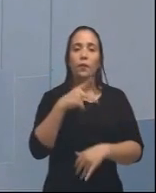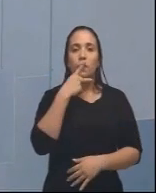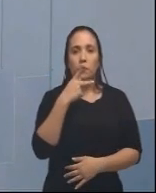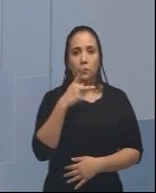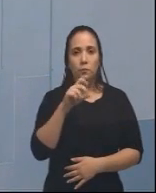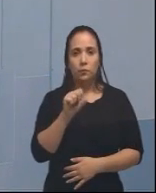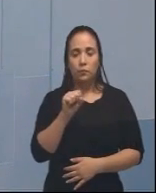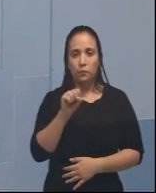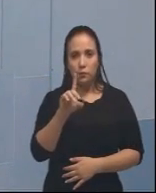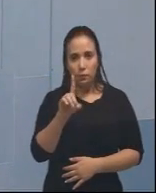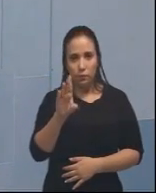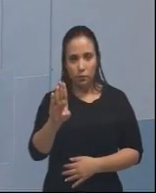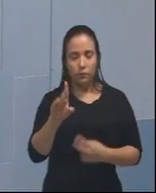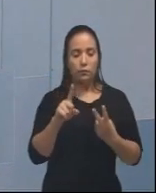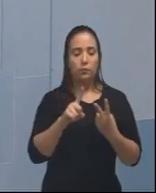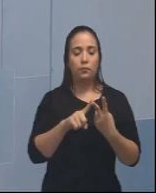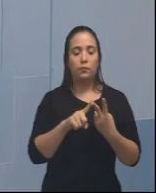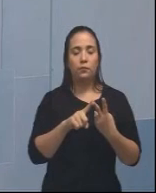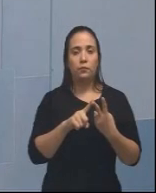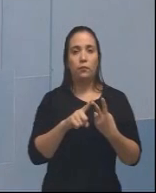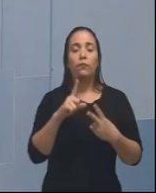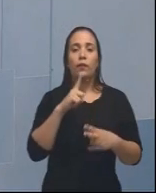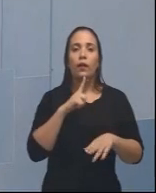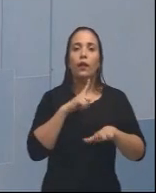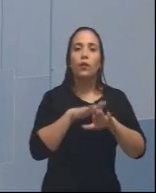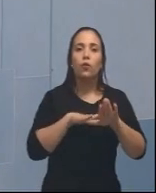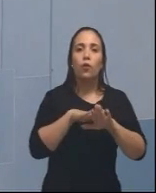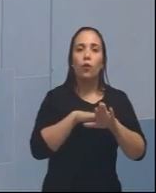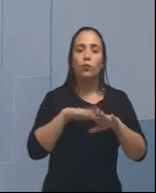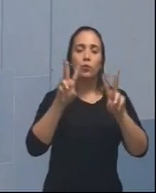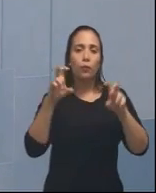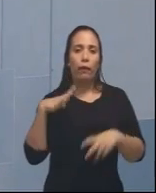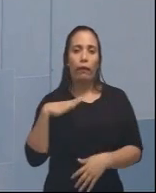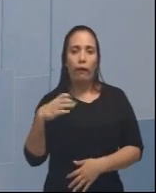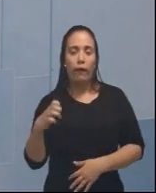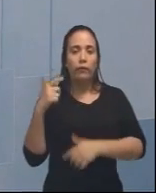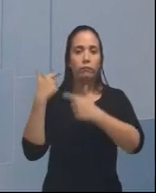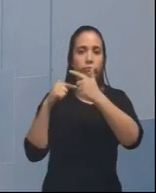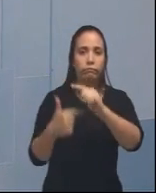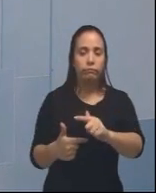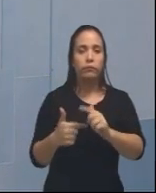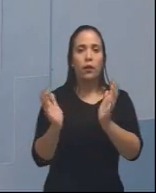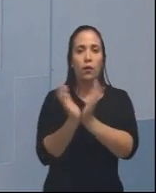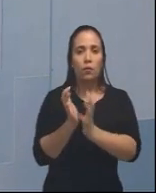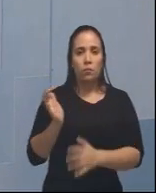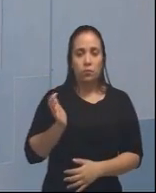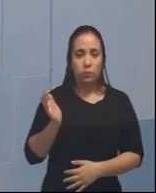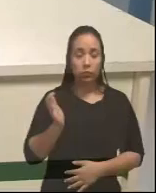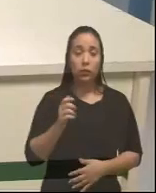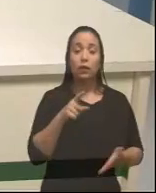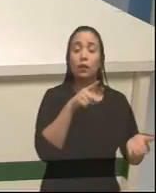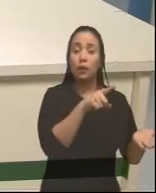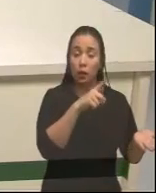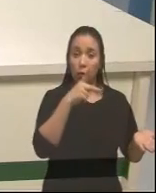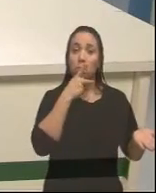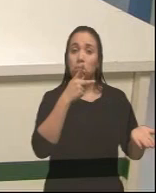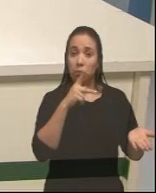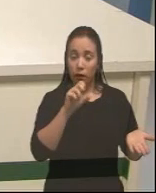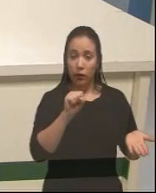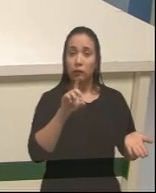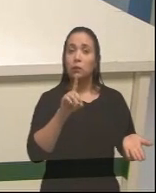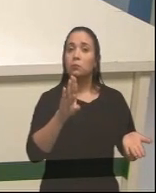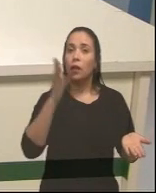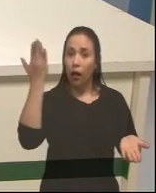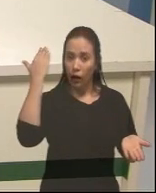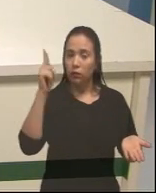PSDB, tem um discurso ideal da questão ética e moralista para a classe média, que o PSDB tinha. É um cara sério, né? Não, é um homem